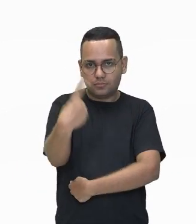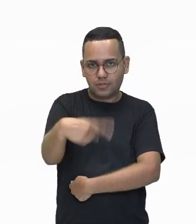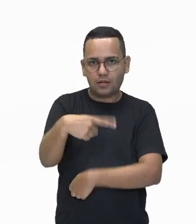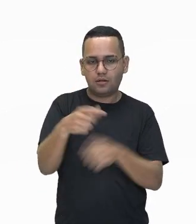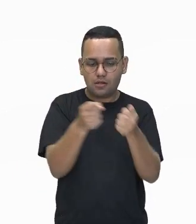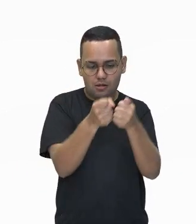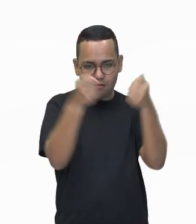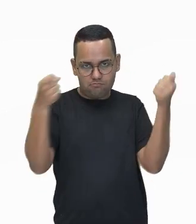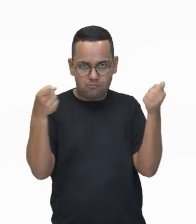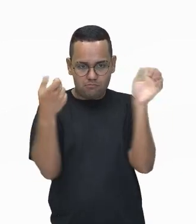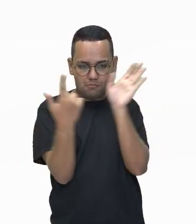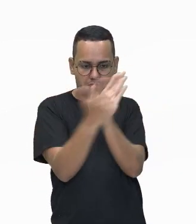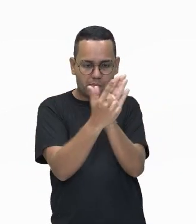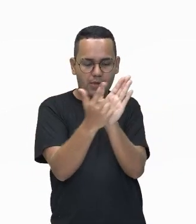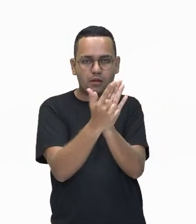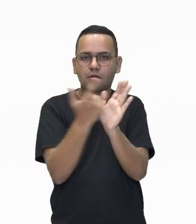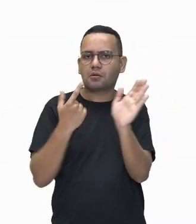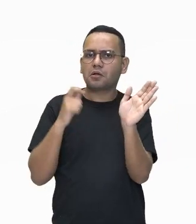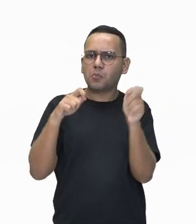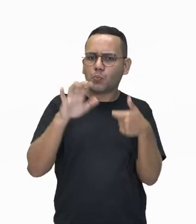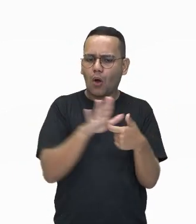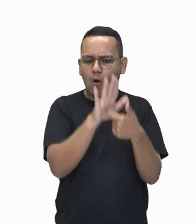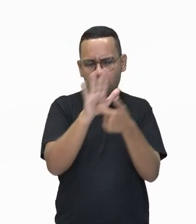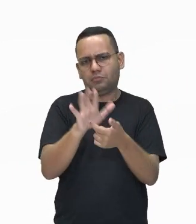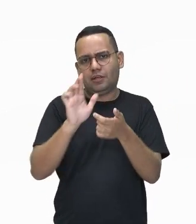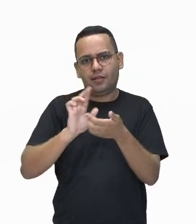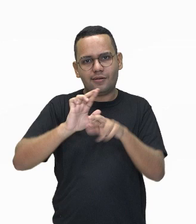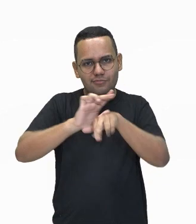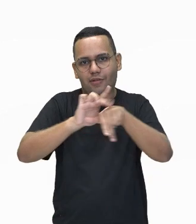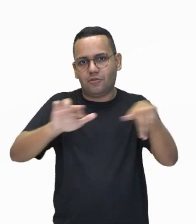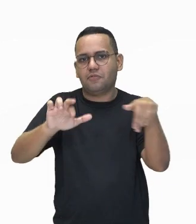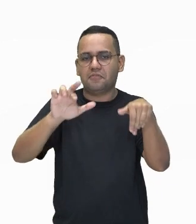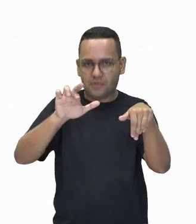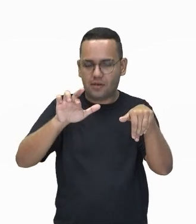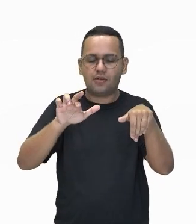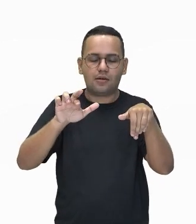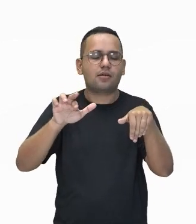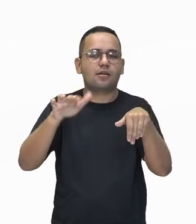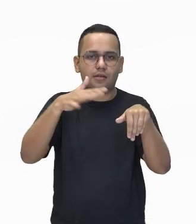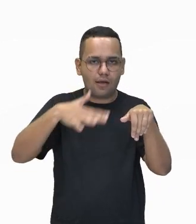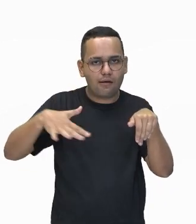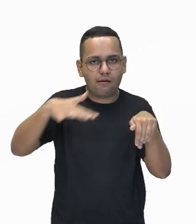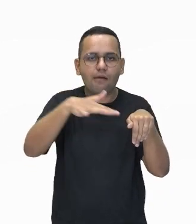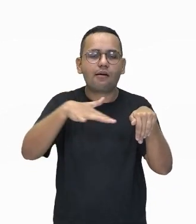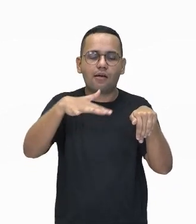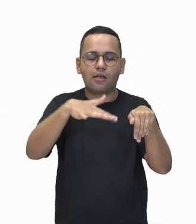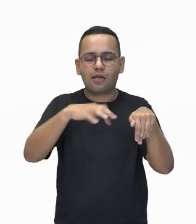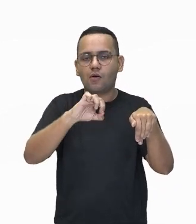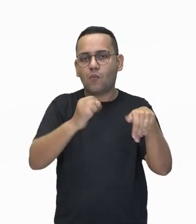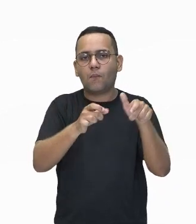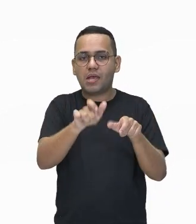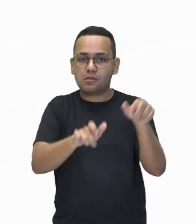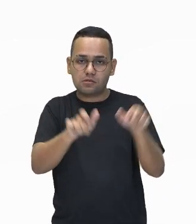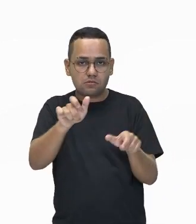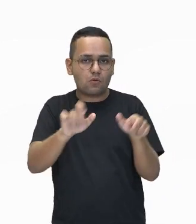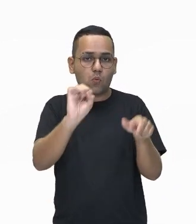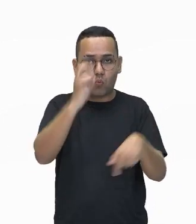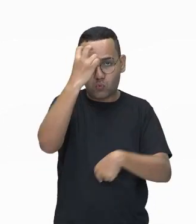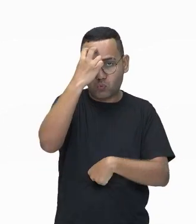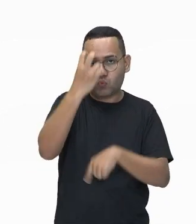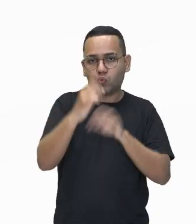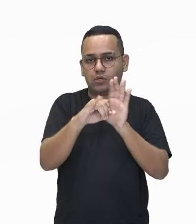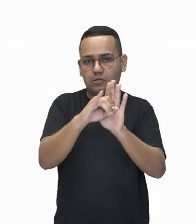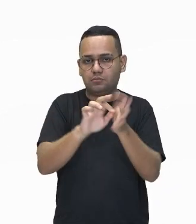quê? Essa diversidade amazônica, essa diversidade, então, né, para a gente divulgar a minha